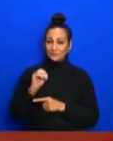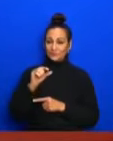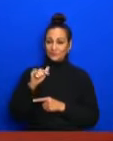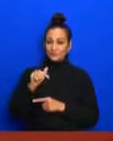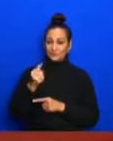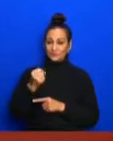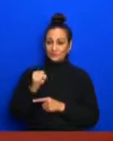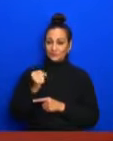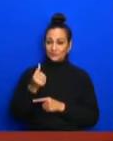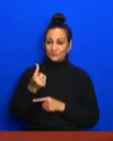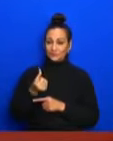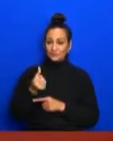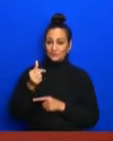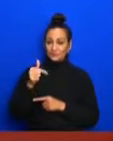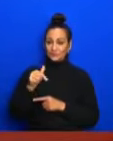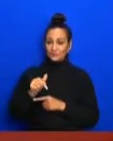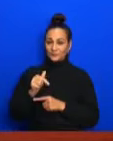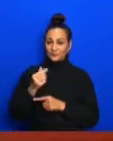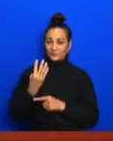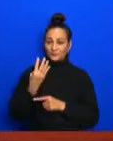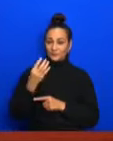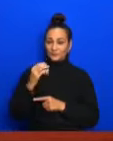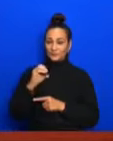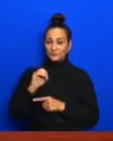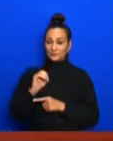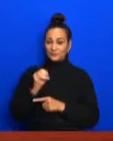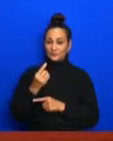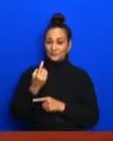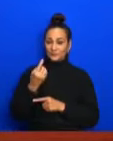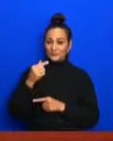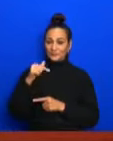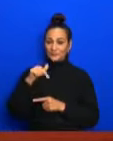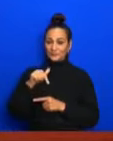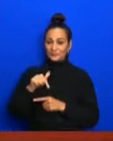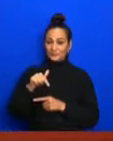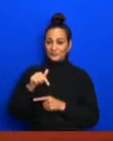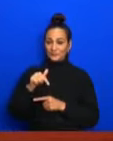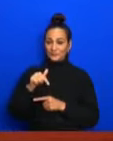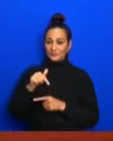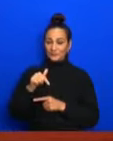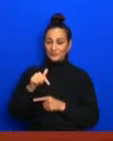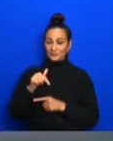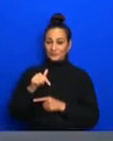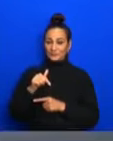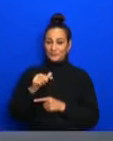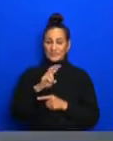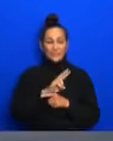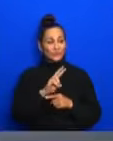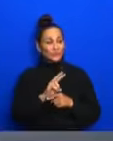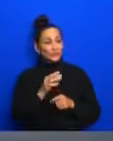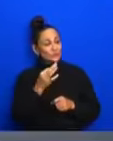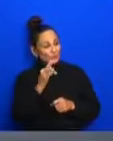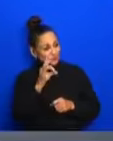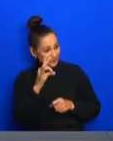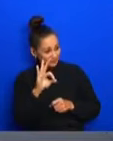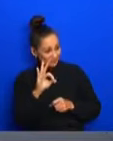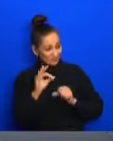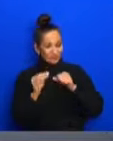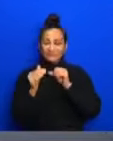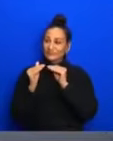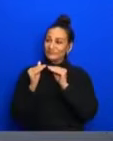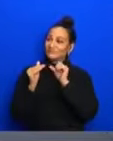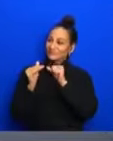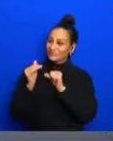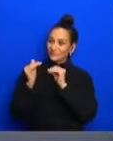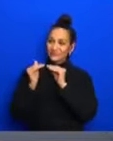30, 78, 67, 40 e 17. Auditoras, confirmam? Sim,